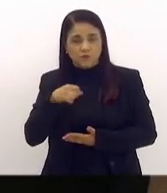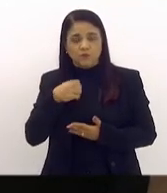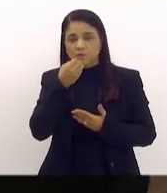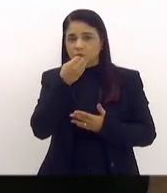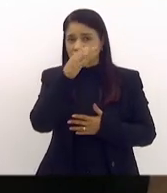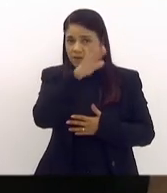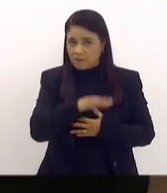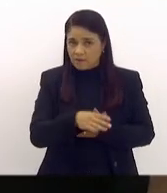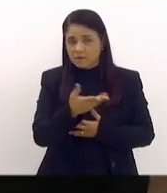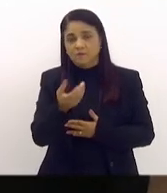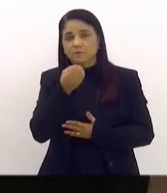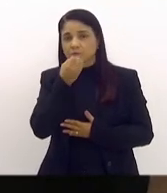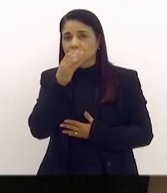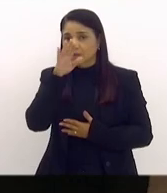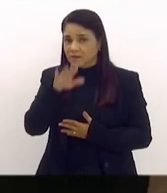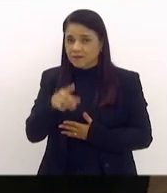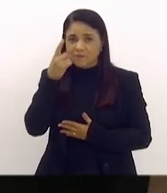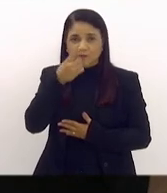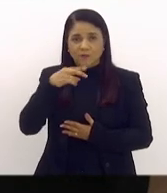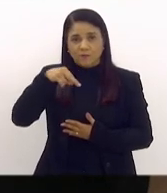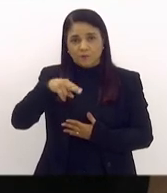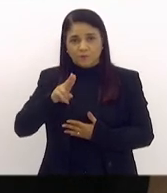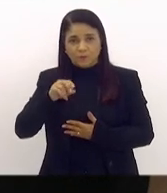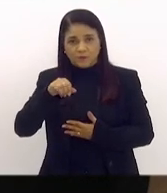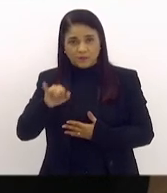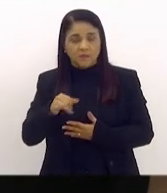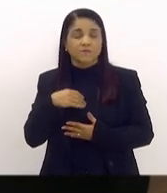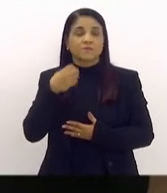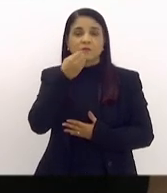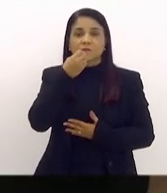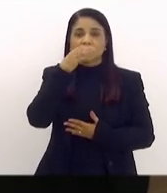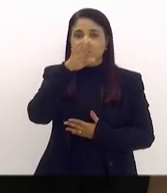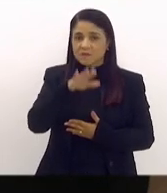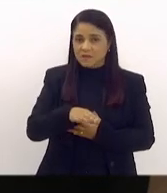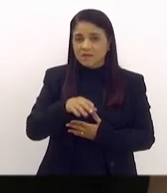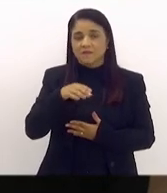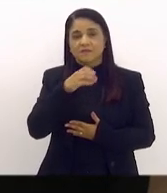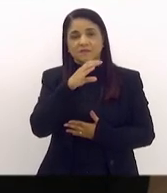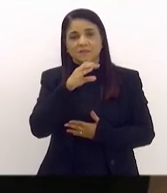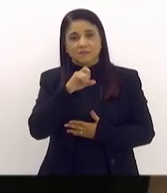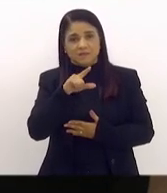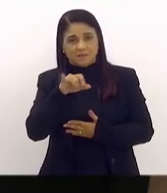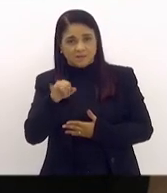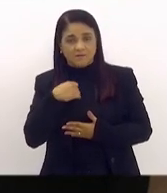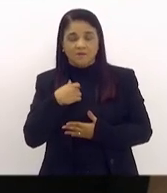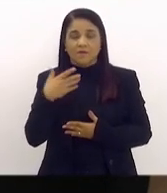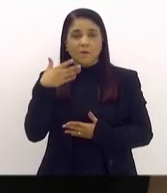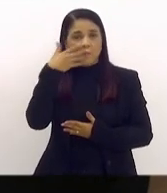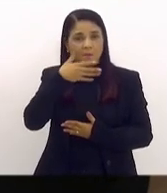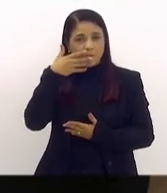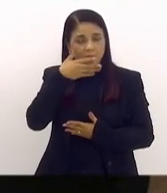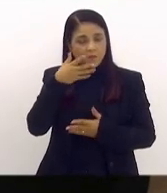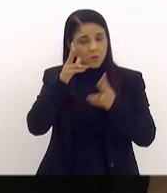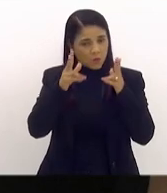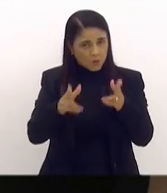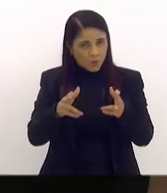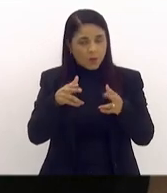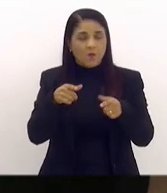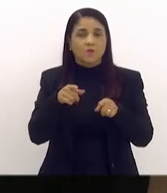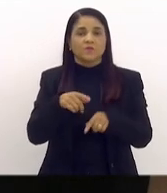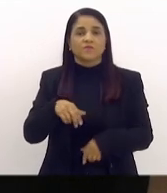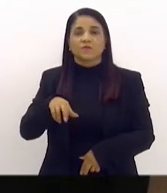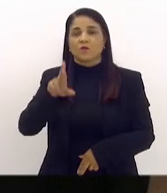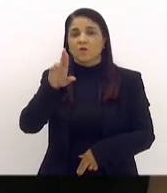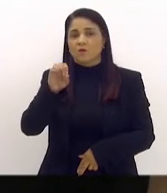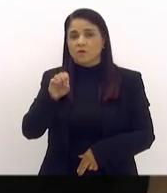Deputado muni Boa tarde deputada Célia nossa presidente eu faço das palavras do deputado rosenverg as